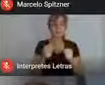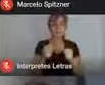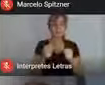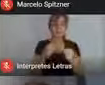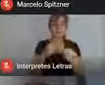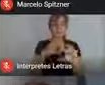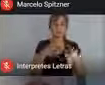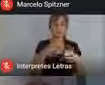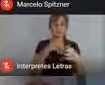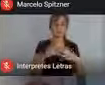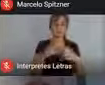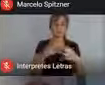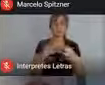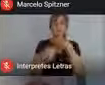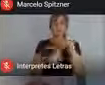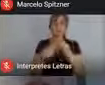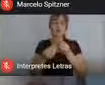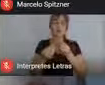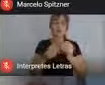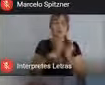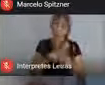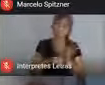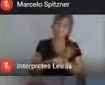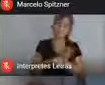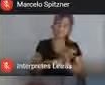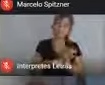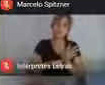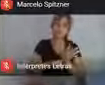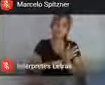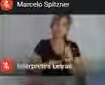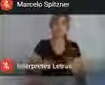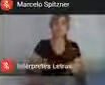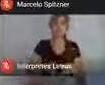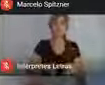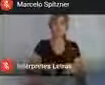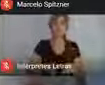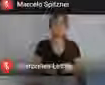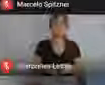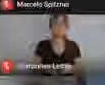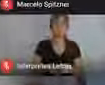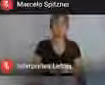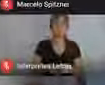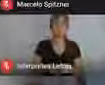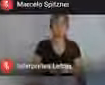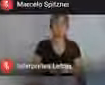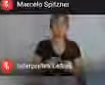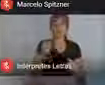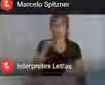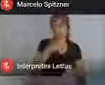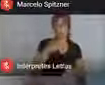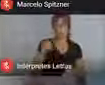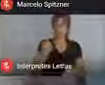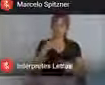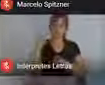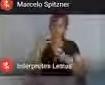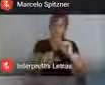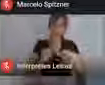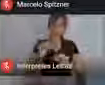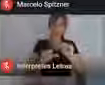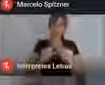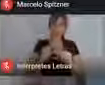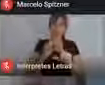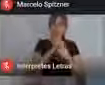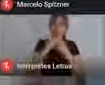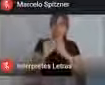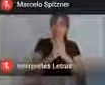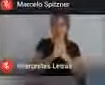lugar de pesquisadores e não achar que nós vamos transformar a nossa sociedade de uma hora para outra. Isso